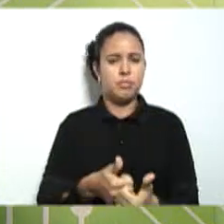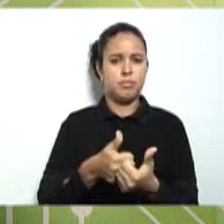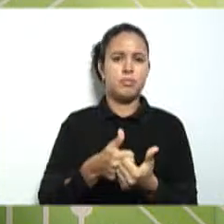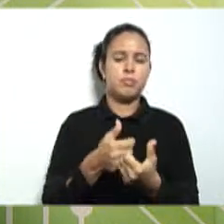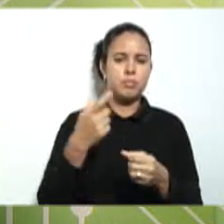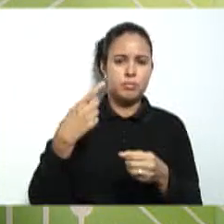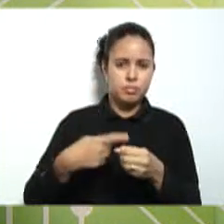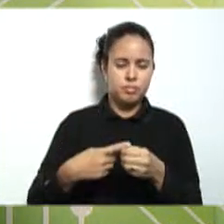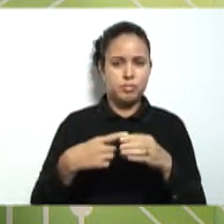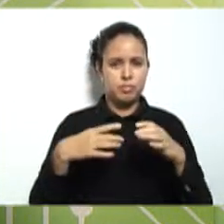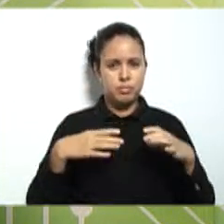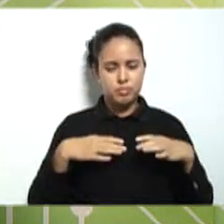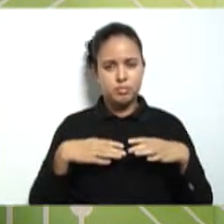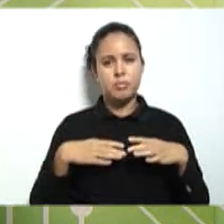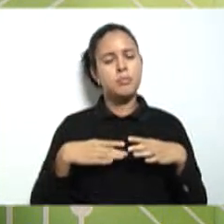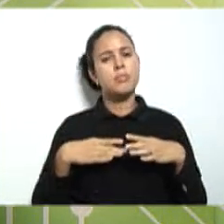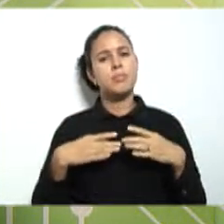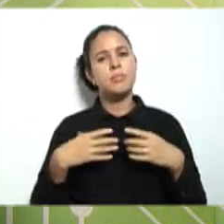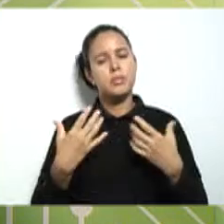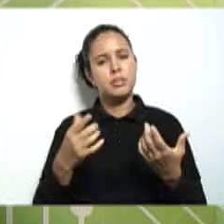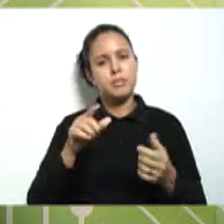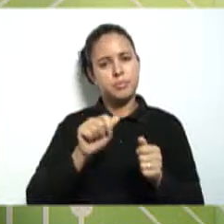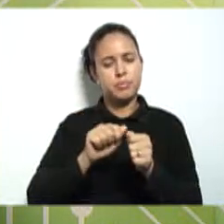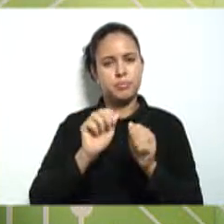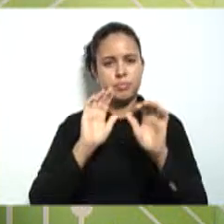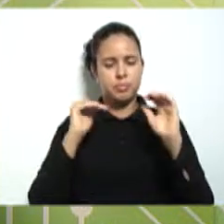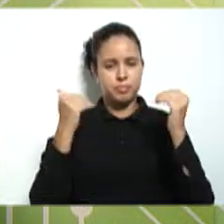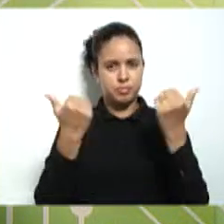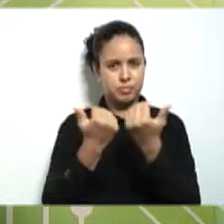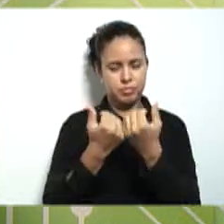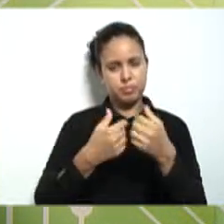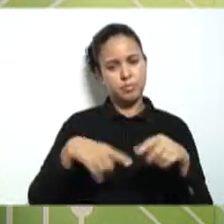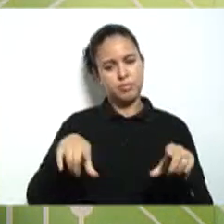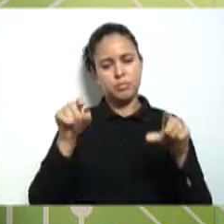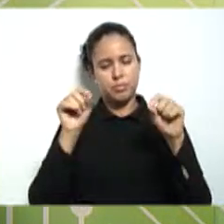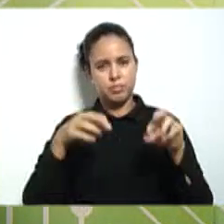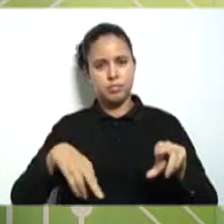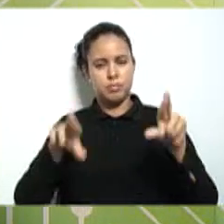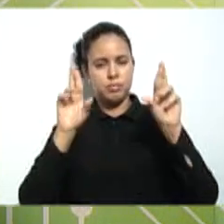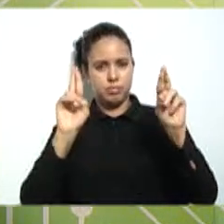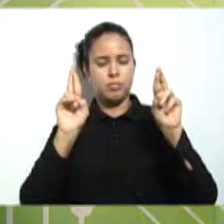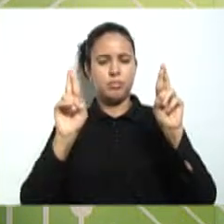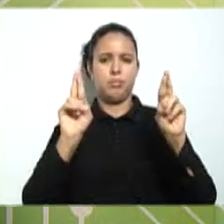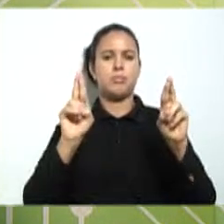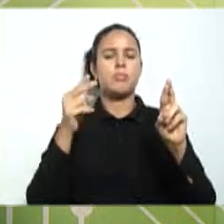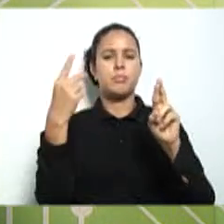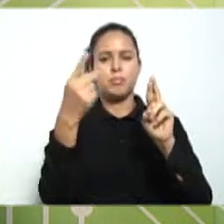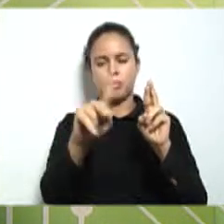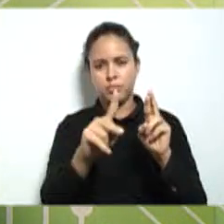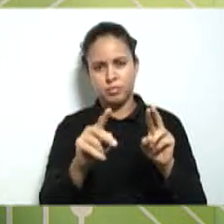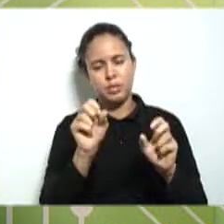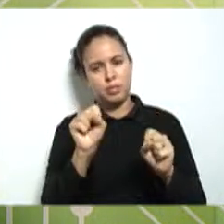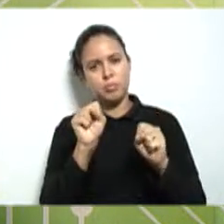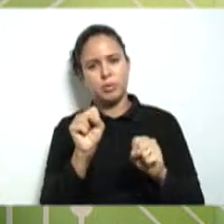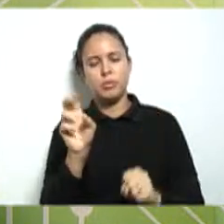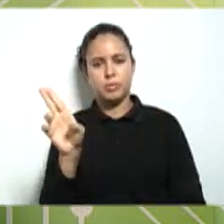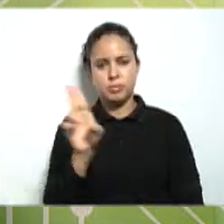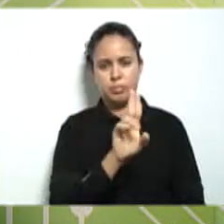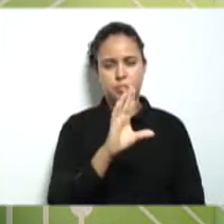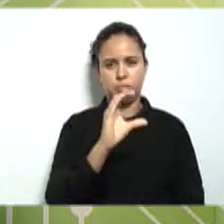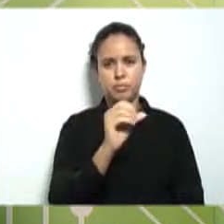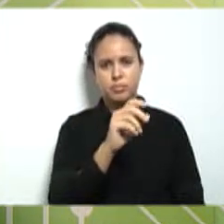vão fazer as assembleias, vão escolher o ramo da cooperativa que vai ser da cooperativa de vocês, pode escolher o nome da